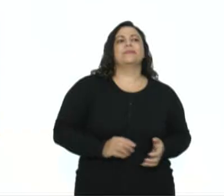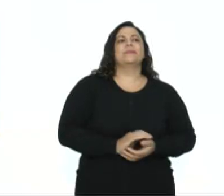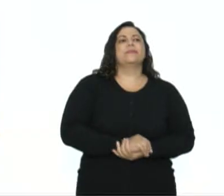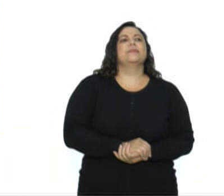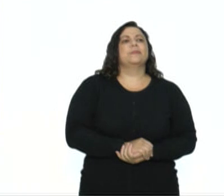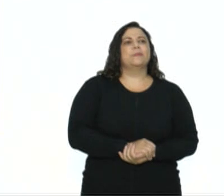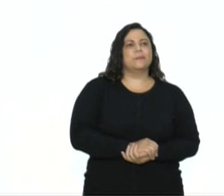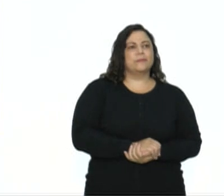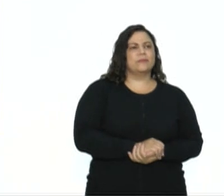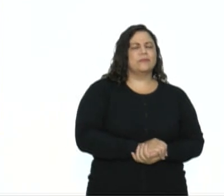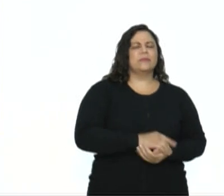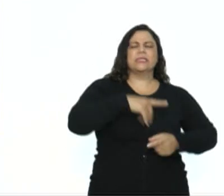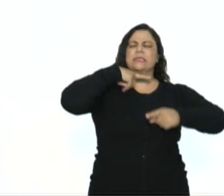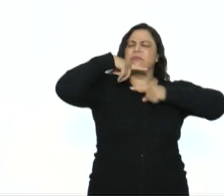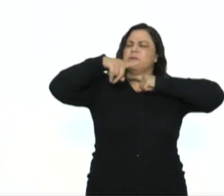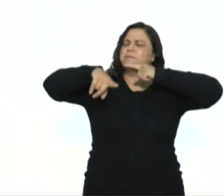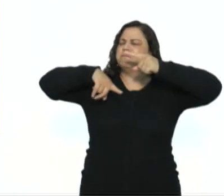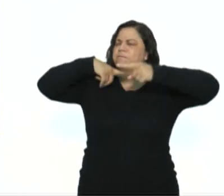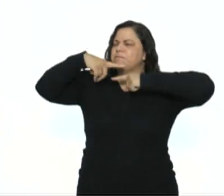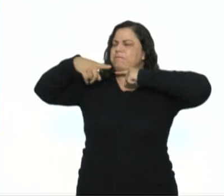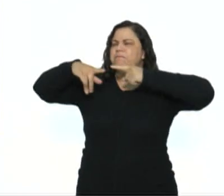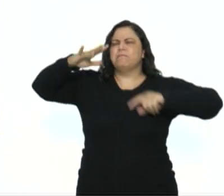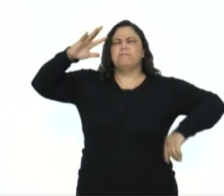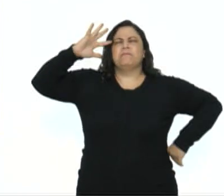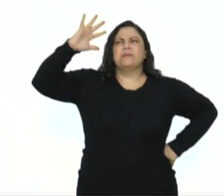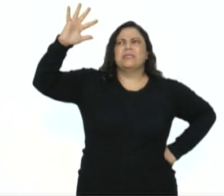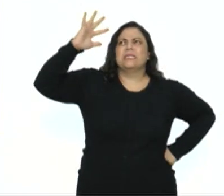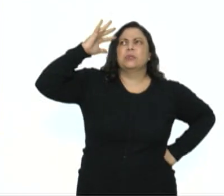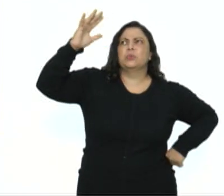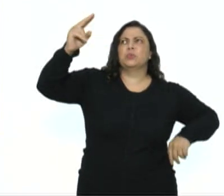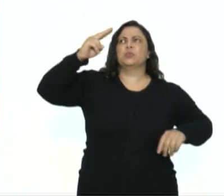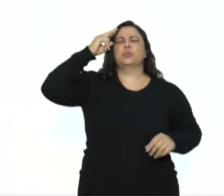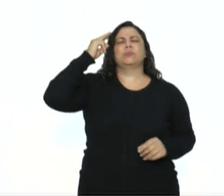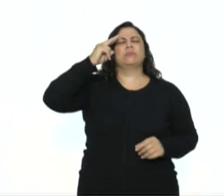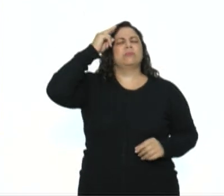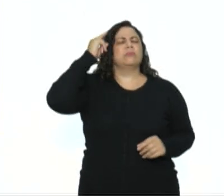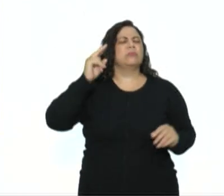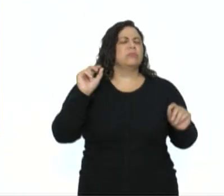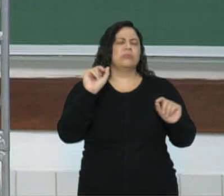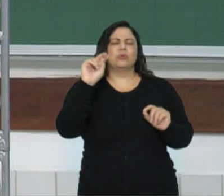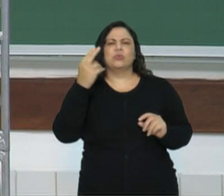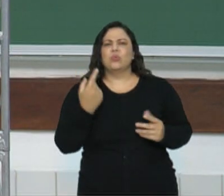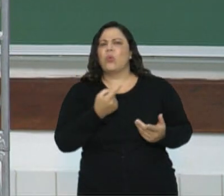Ele também coloca em dúvida se estamos sonhando ou não.